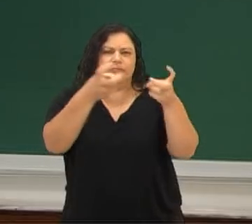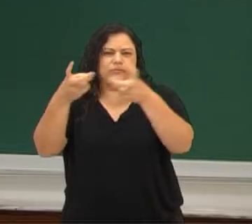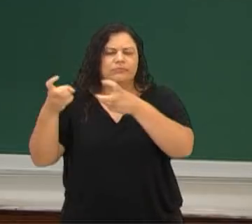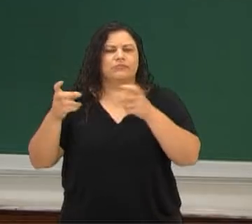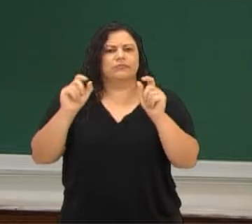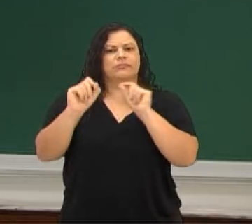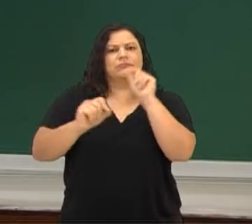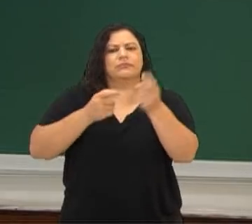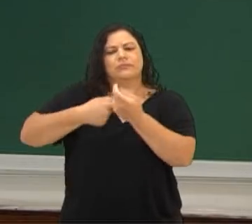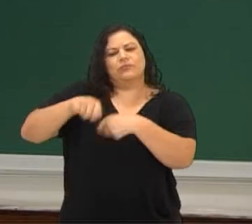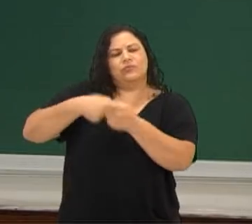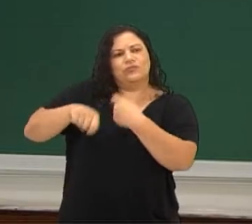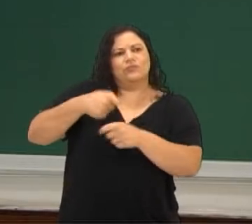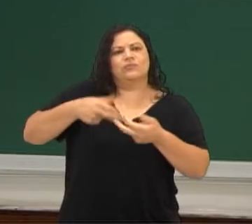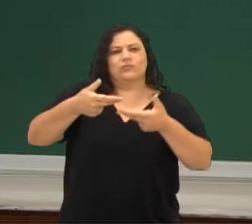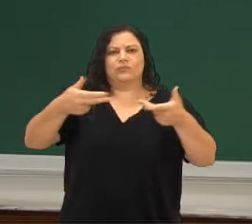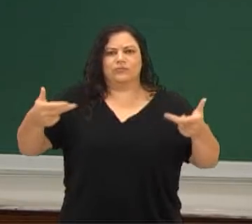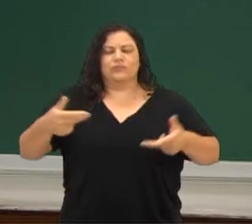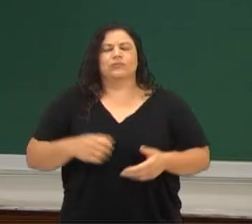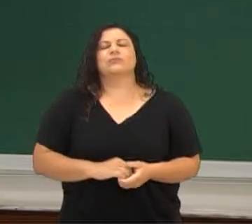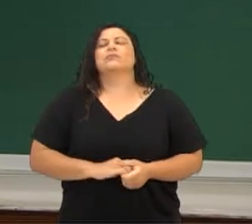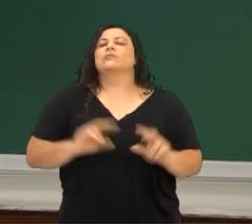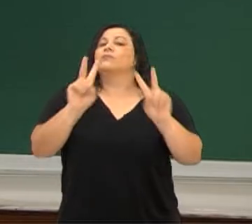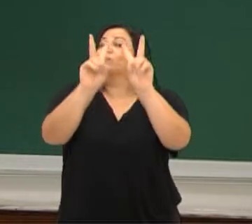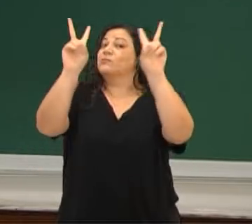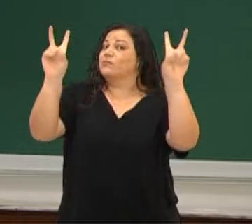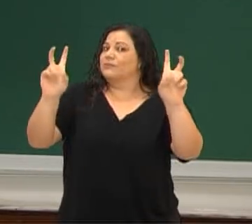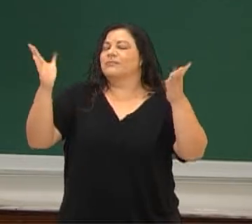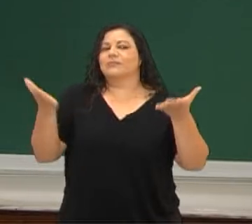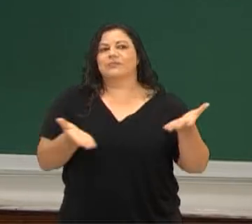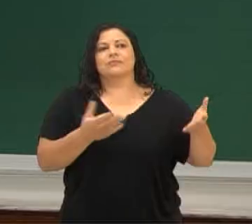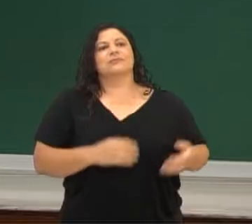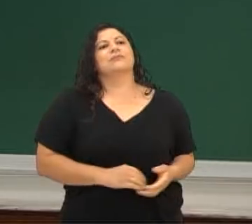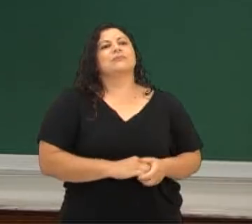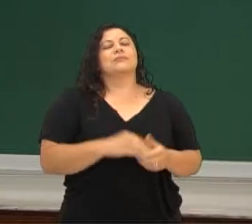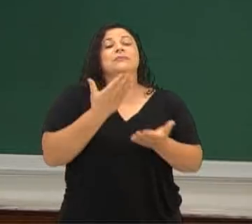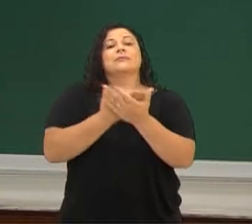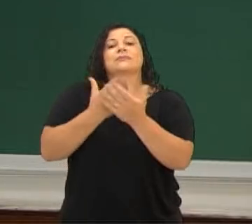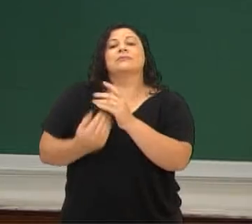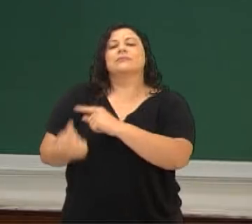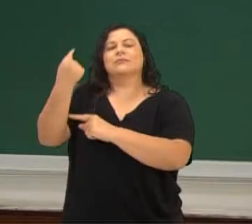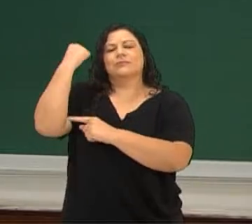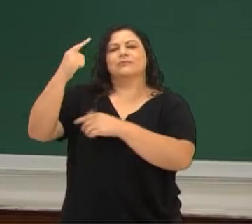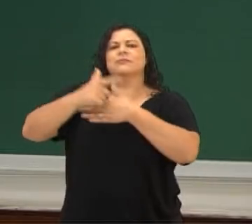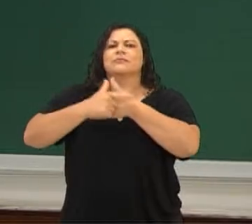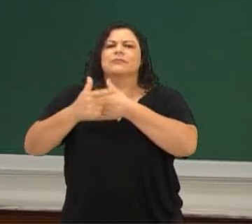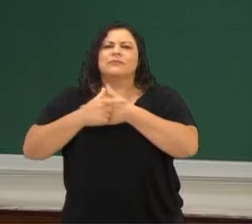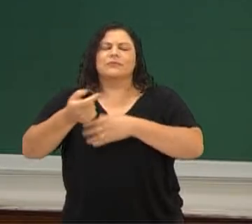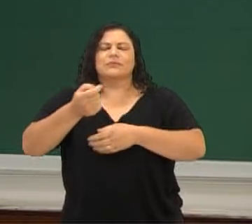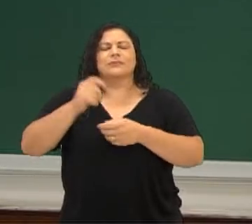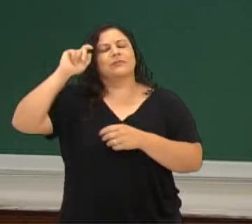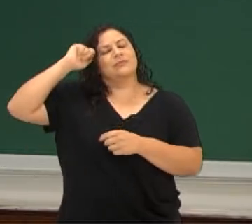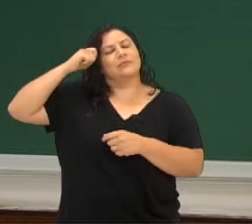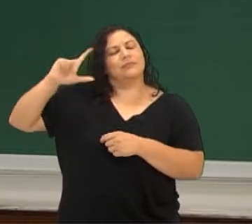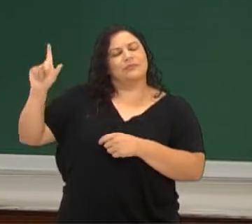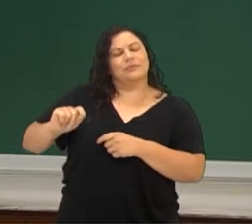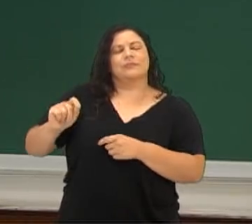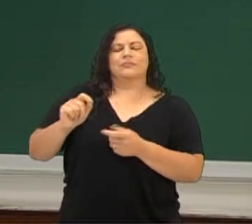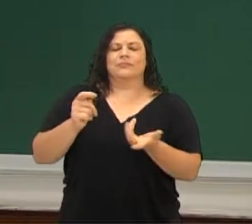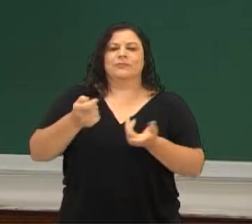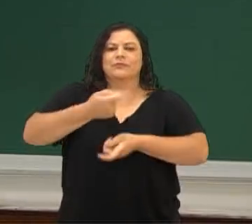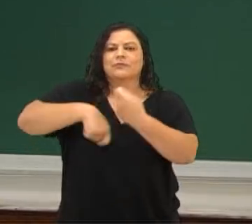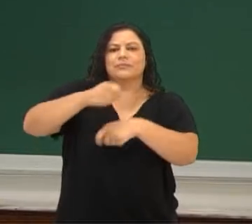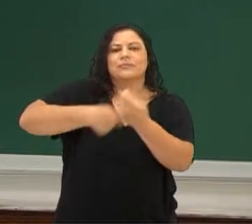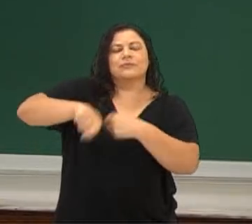continente africano. Vamos retomar este assunto. Na aula anterior, vimos o papel da África na economia global. A